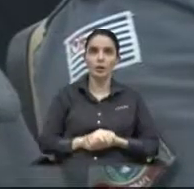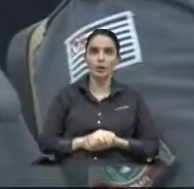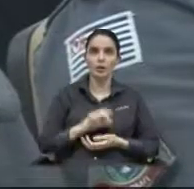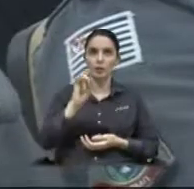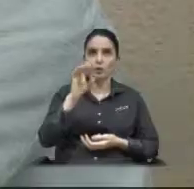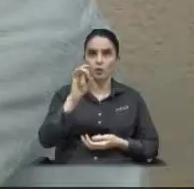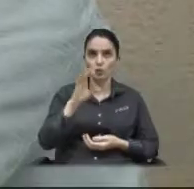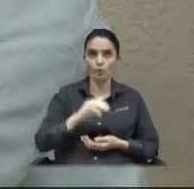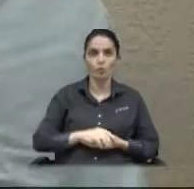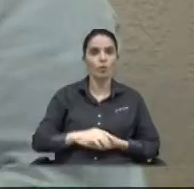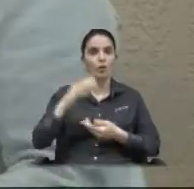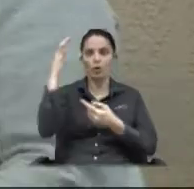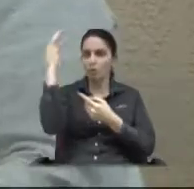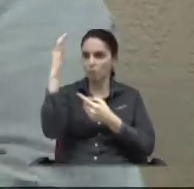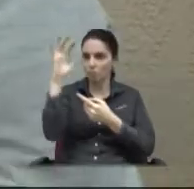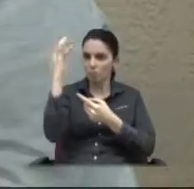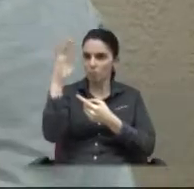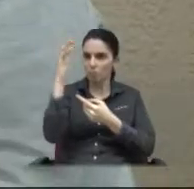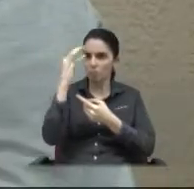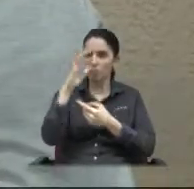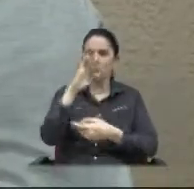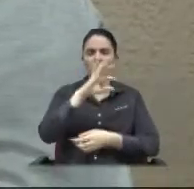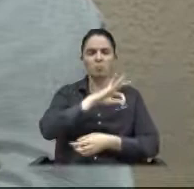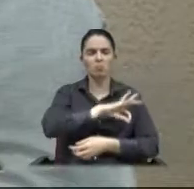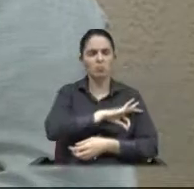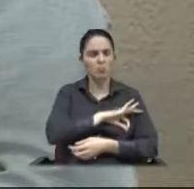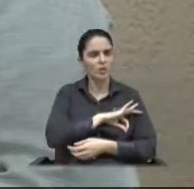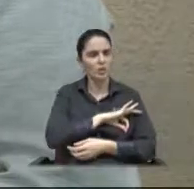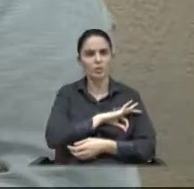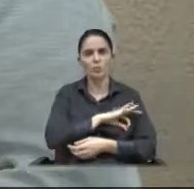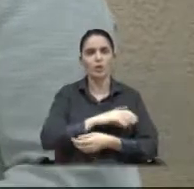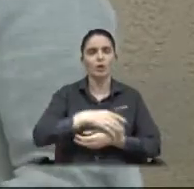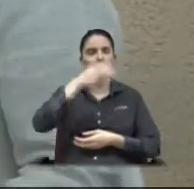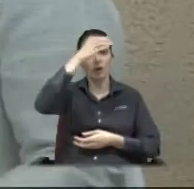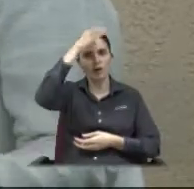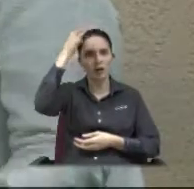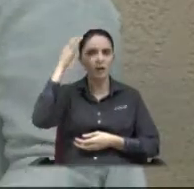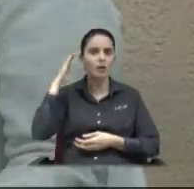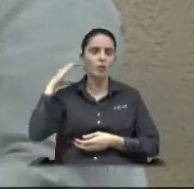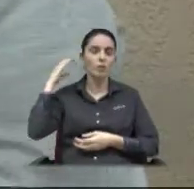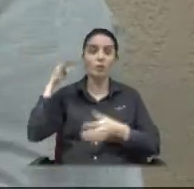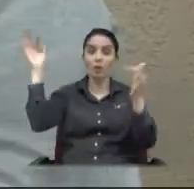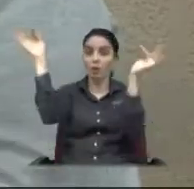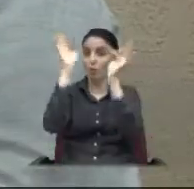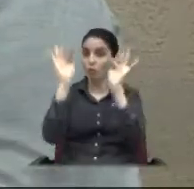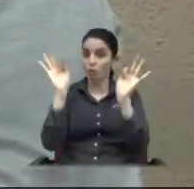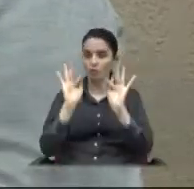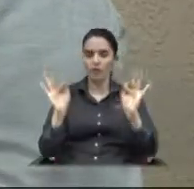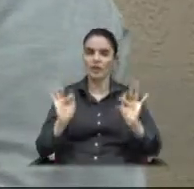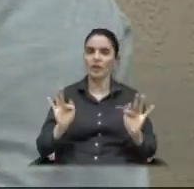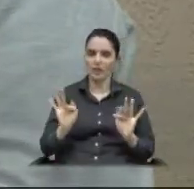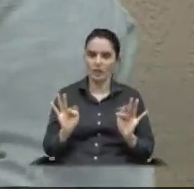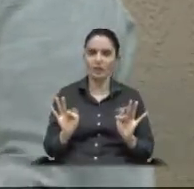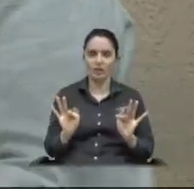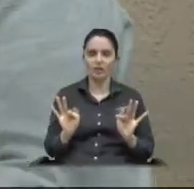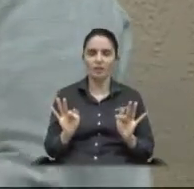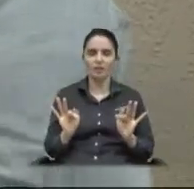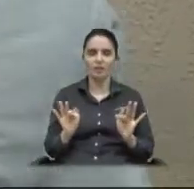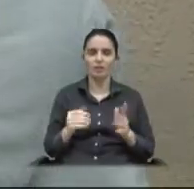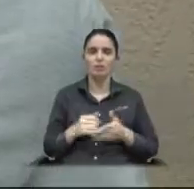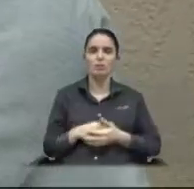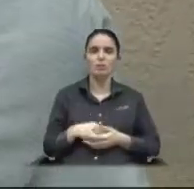elogiosos quanto falam polícia militar eu tenho muita felicidade em poder me manifestar